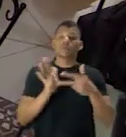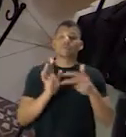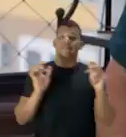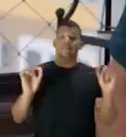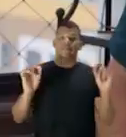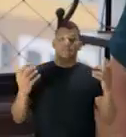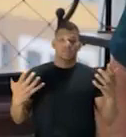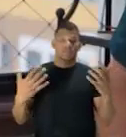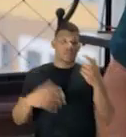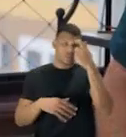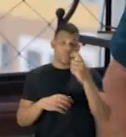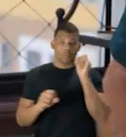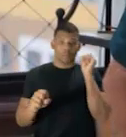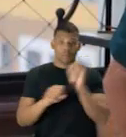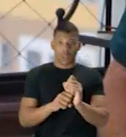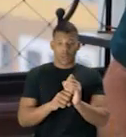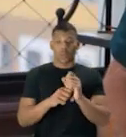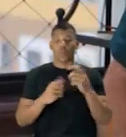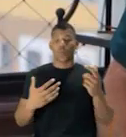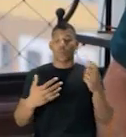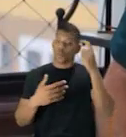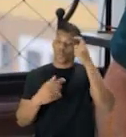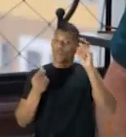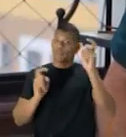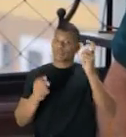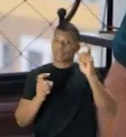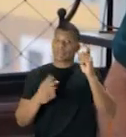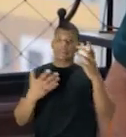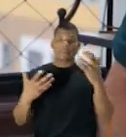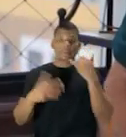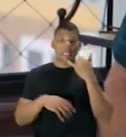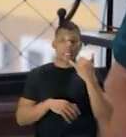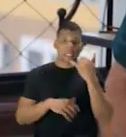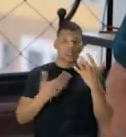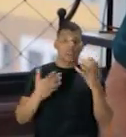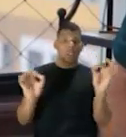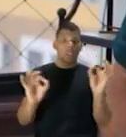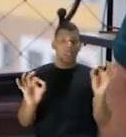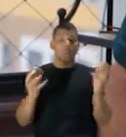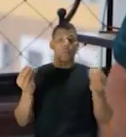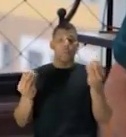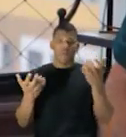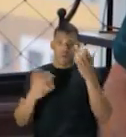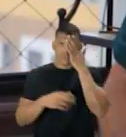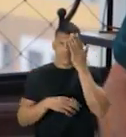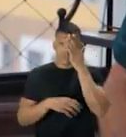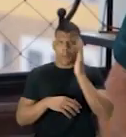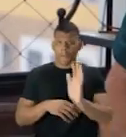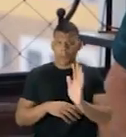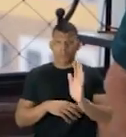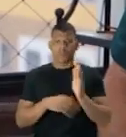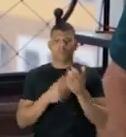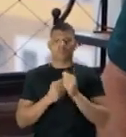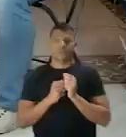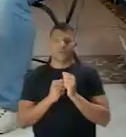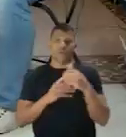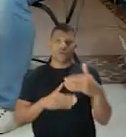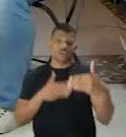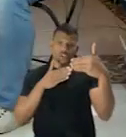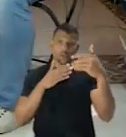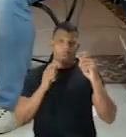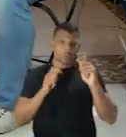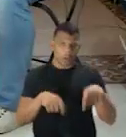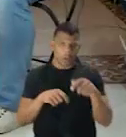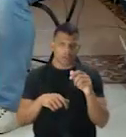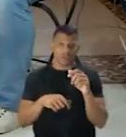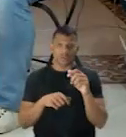quê, né, bicho? Aí eu segurei, eu falei, pô, ligo ou não ligo. Eu fiquei 2 dias com esse negócio. Falei, quer saber uma coisa? O Simas é um sujeito